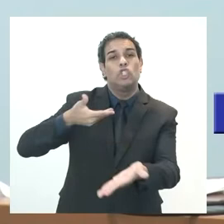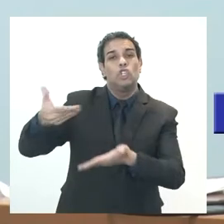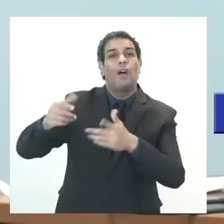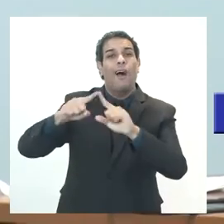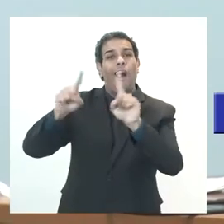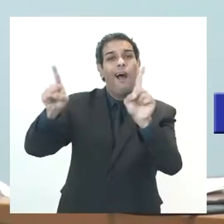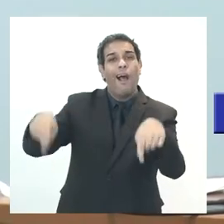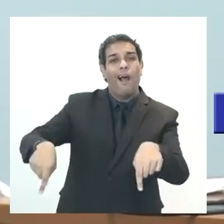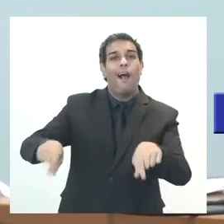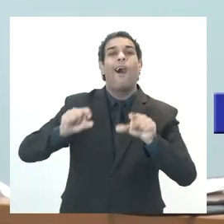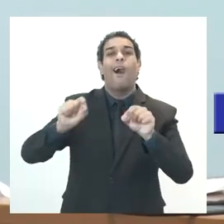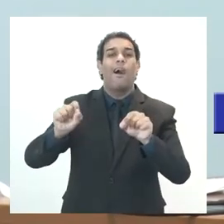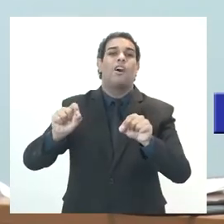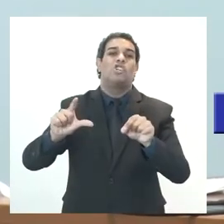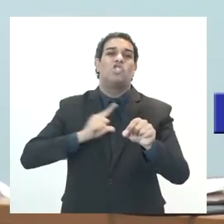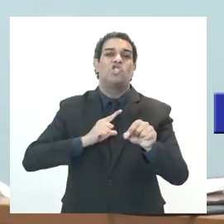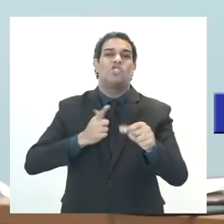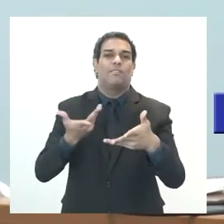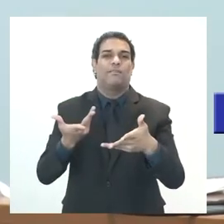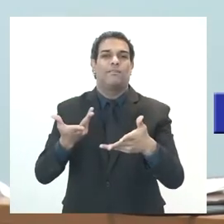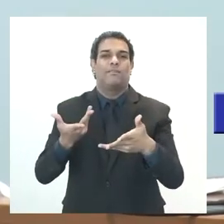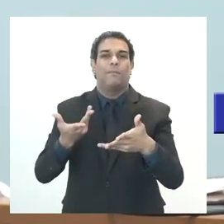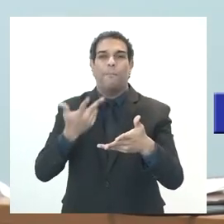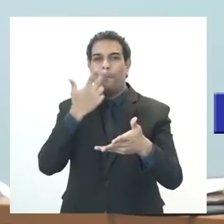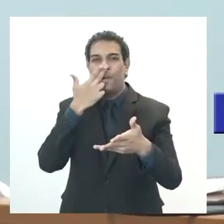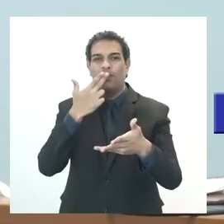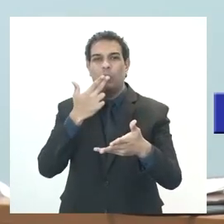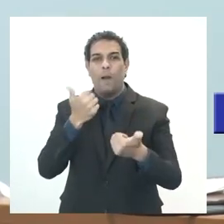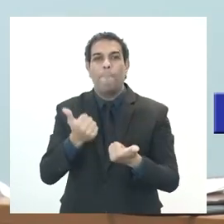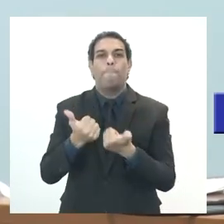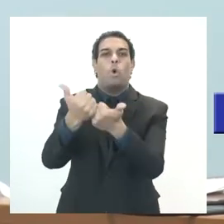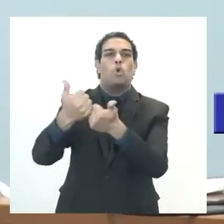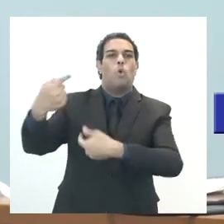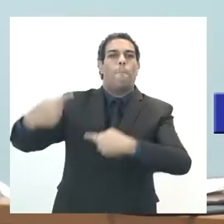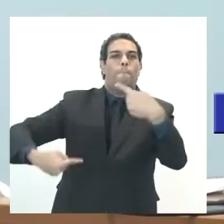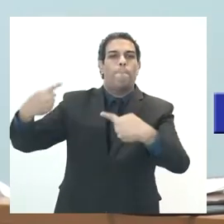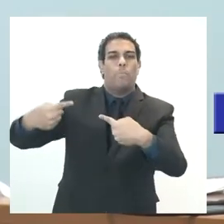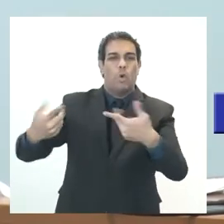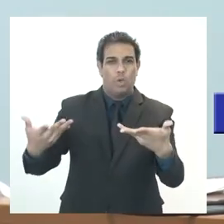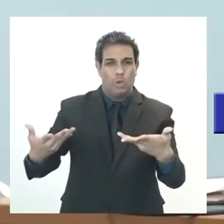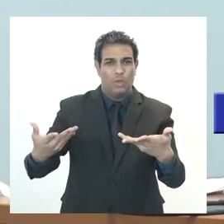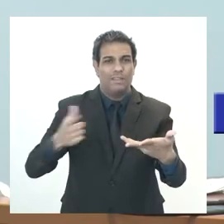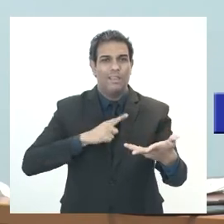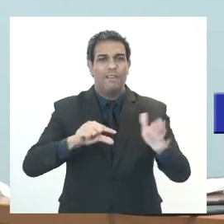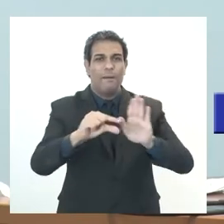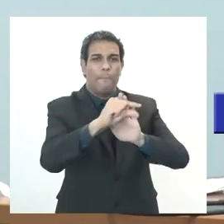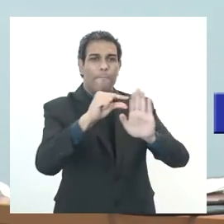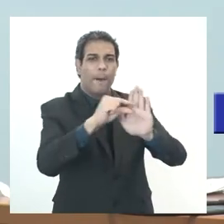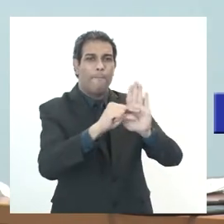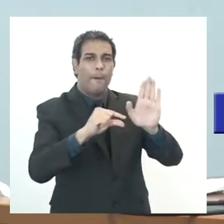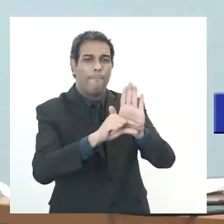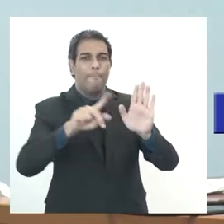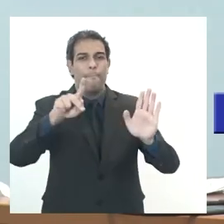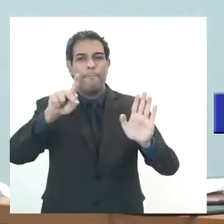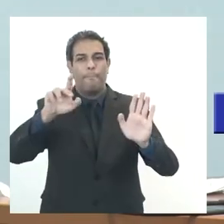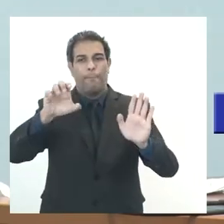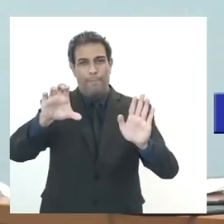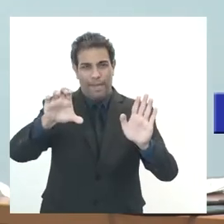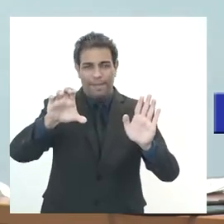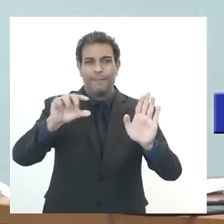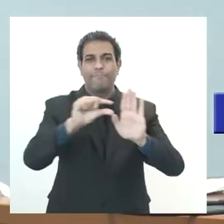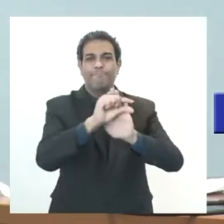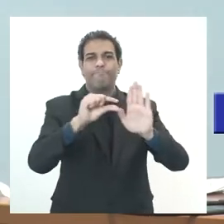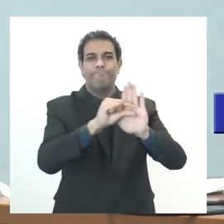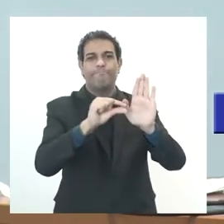era a Padre se não eu vou dar algumas algumas alguns pontos dessa Até que a gente tem pouco tempo não vou poder me aprofundar